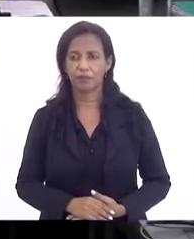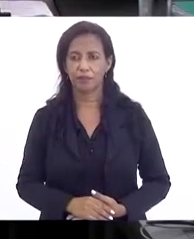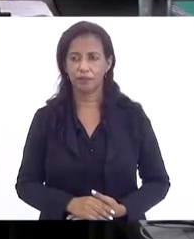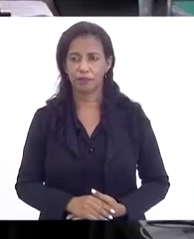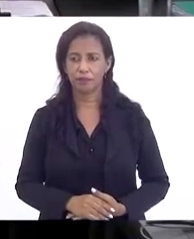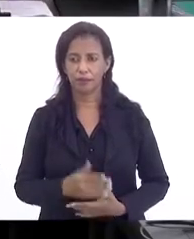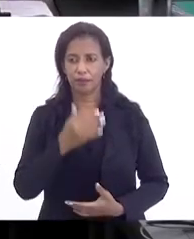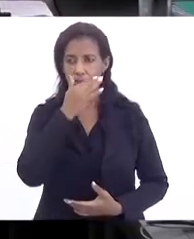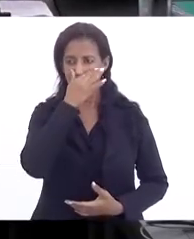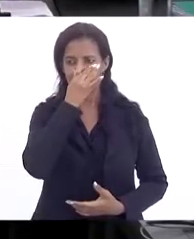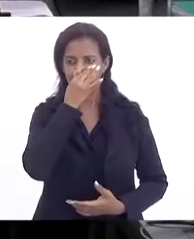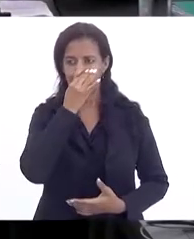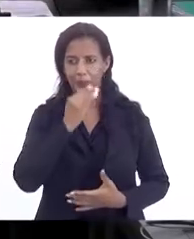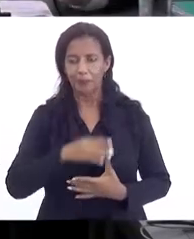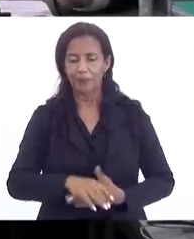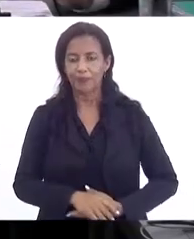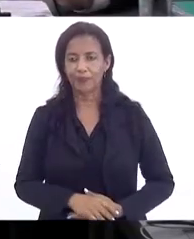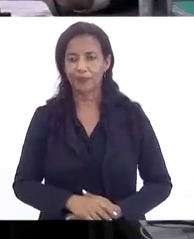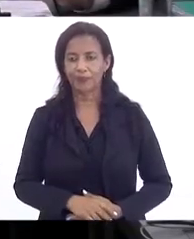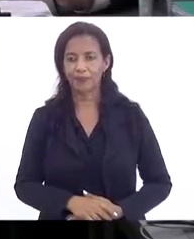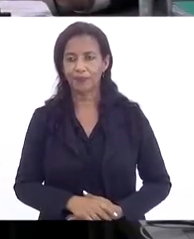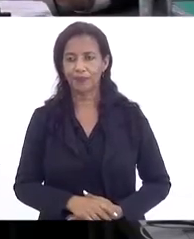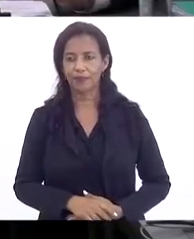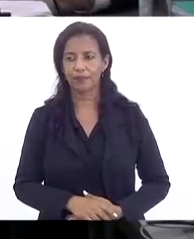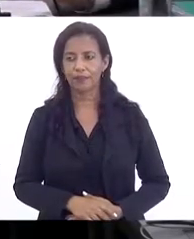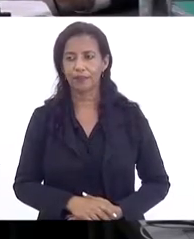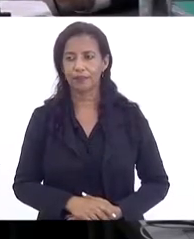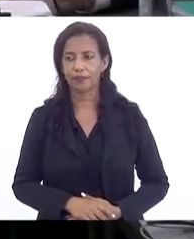Fernando? O 4649, de 2021.